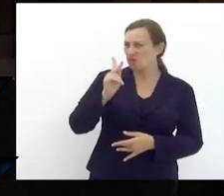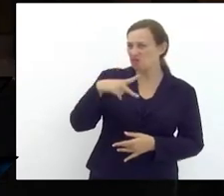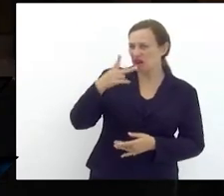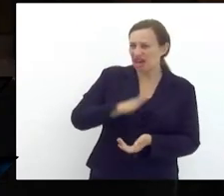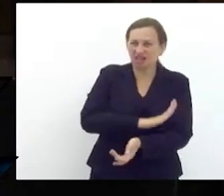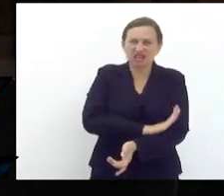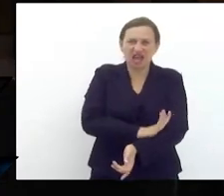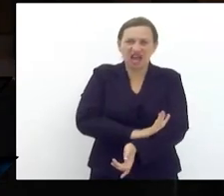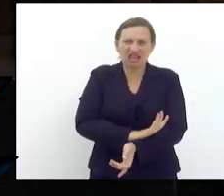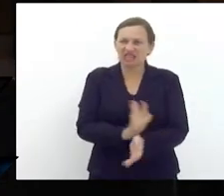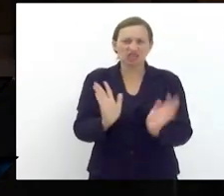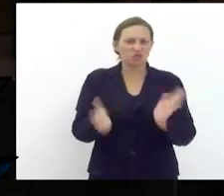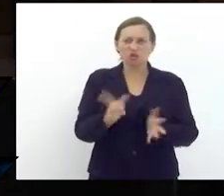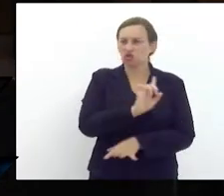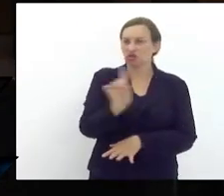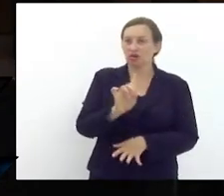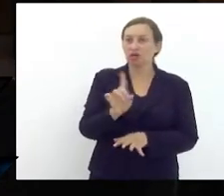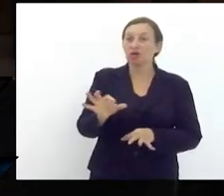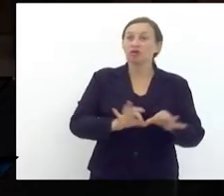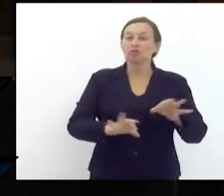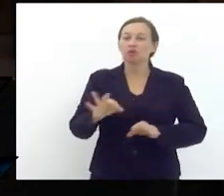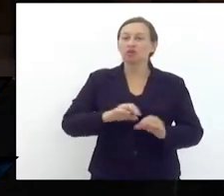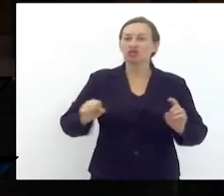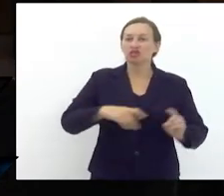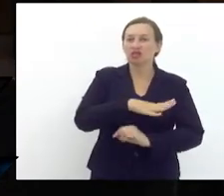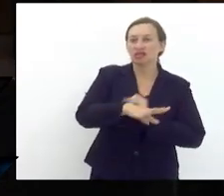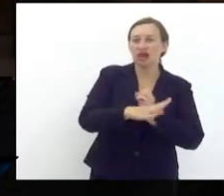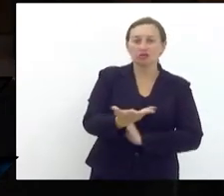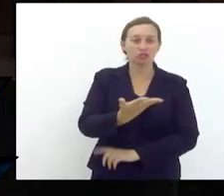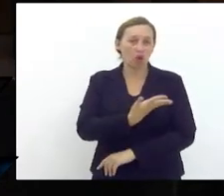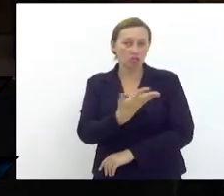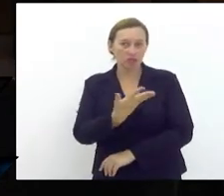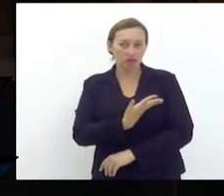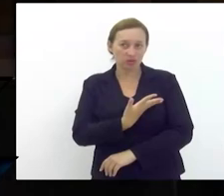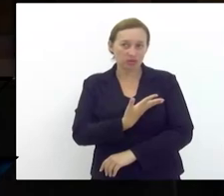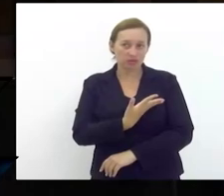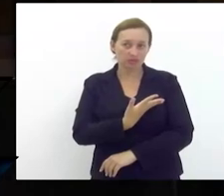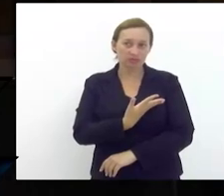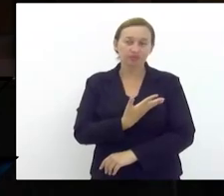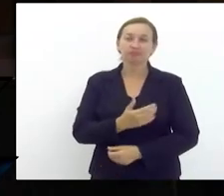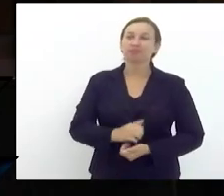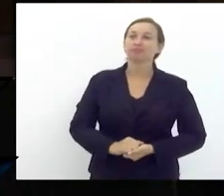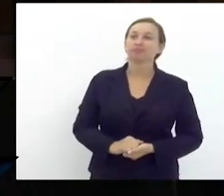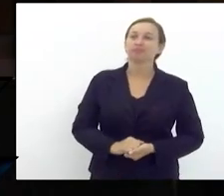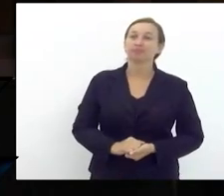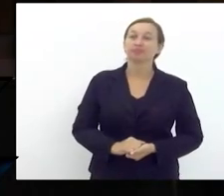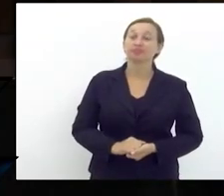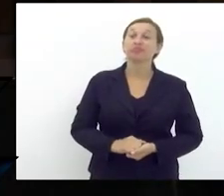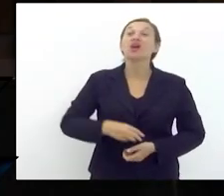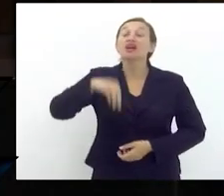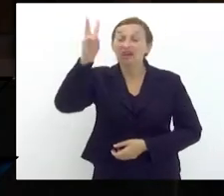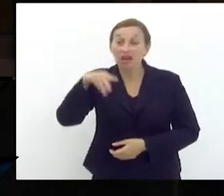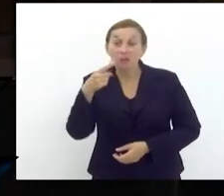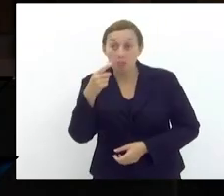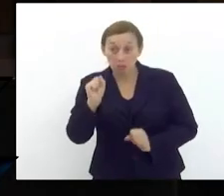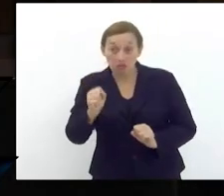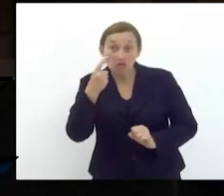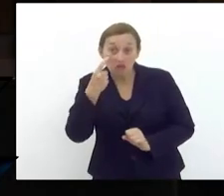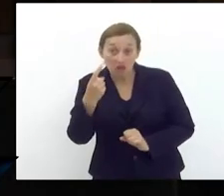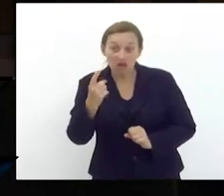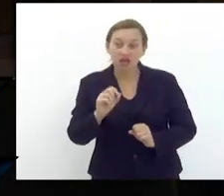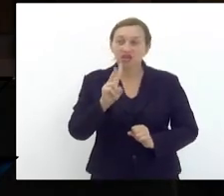Hoje eu tô aqui para falar do projeto social desse meu amigo tá aqui quem puder ver